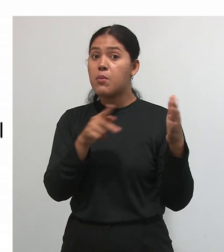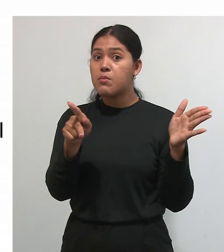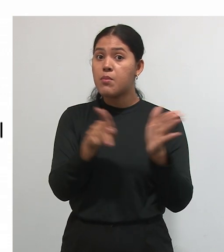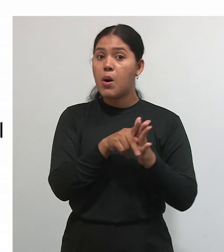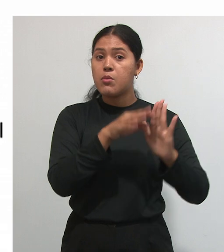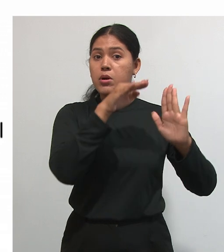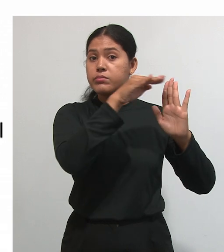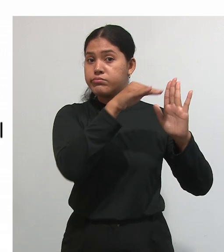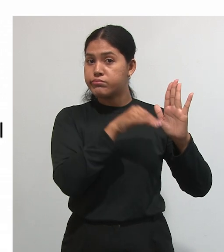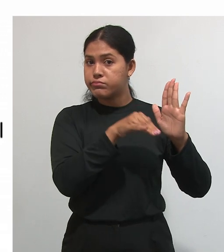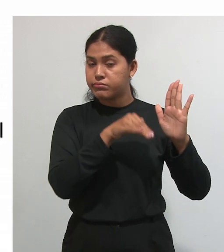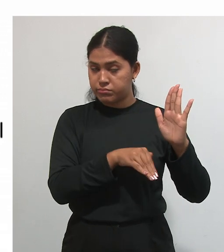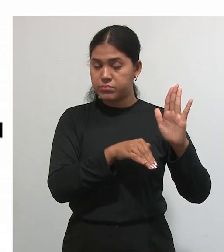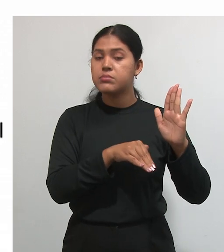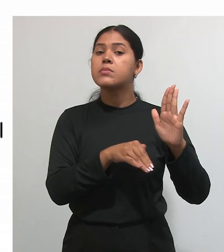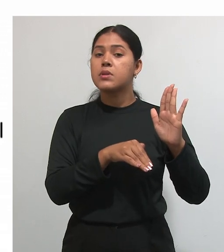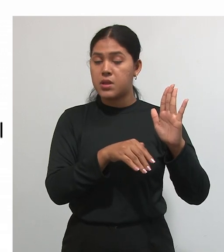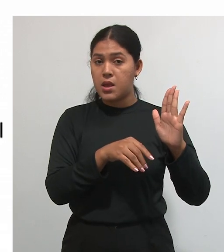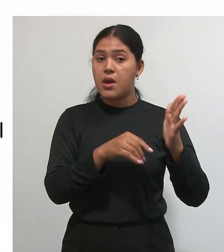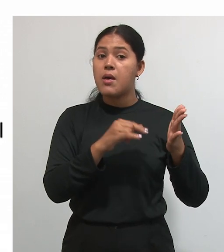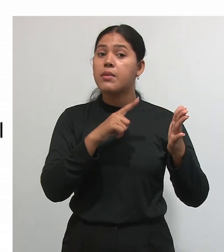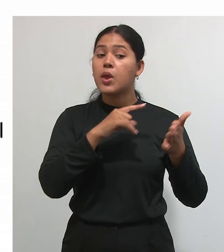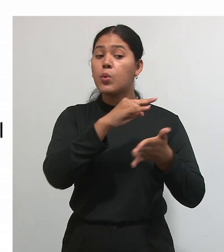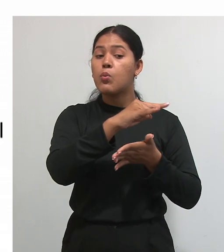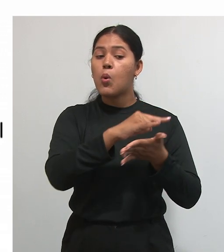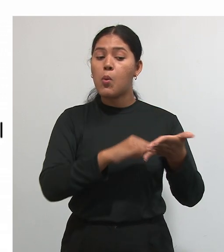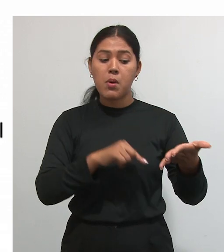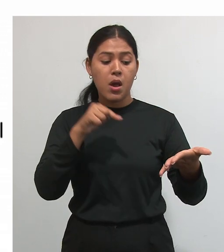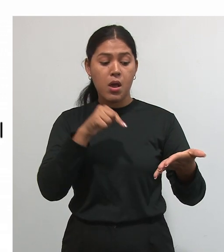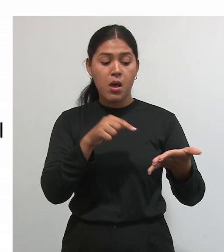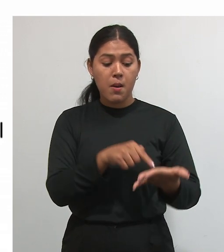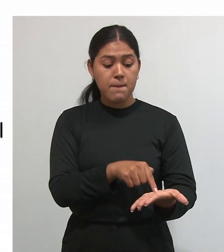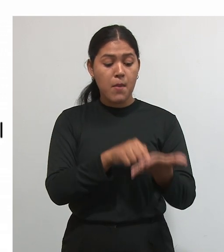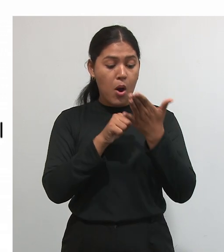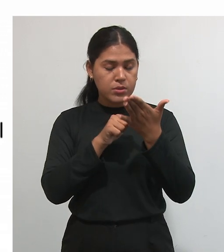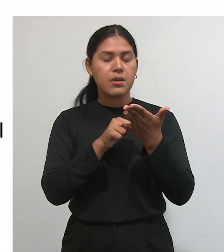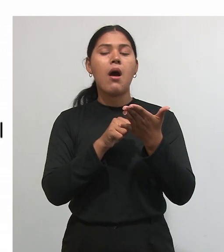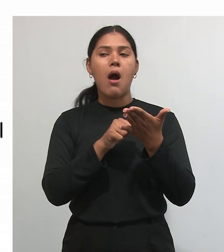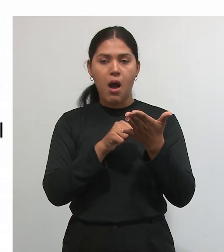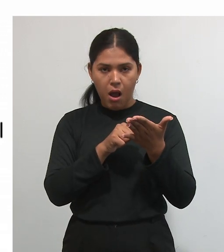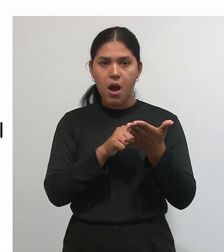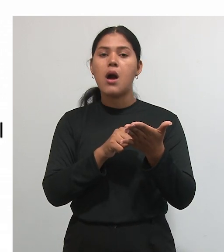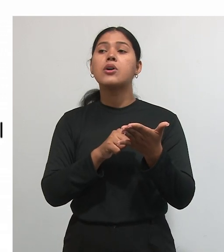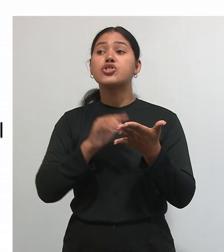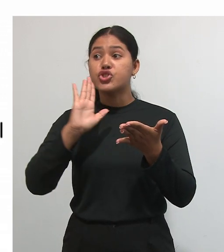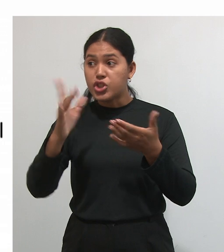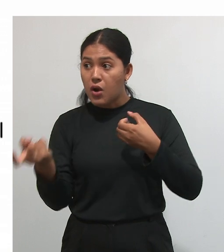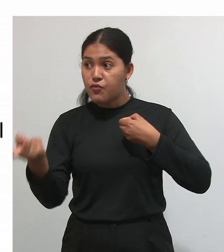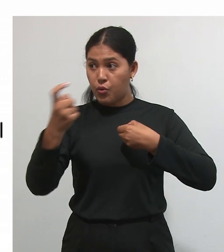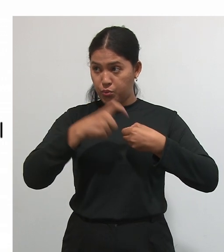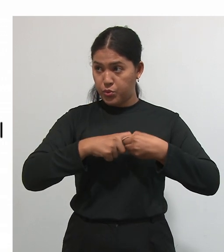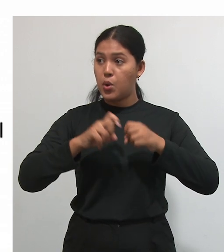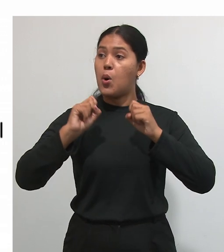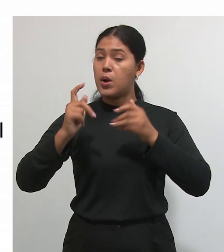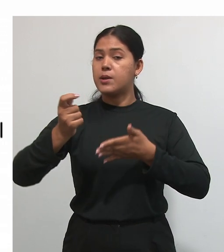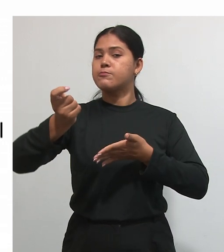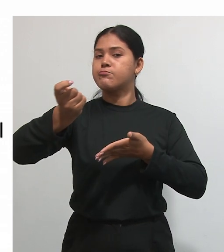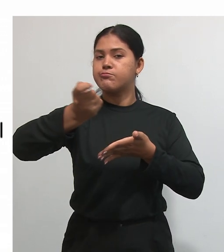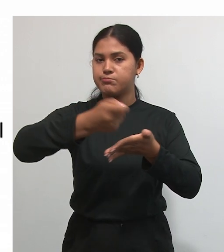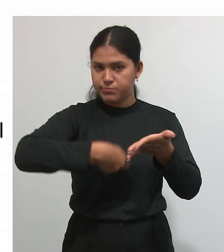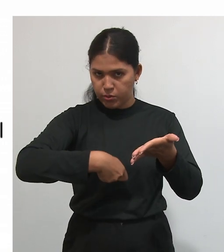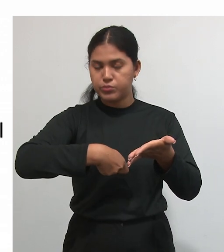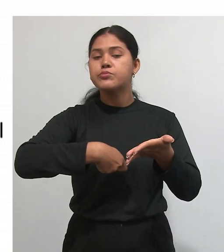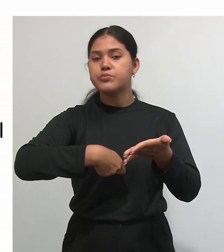uma certidão, né, de que tá tudo ok, tudo entregue, já foi devolvido o computador e agora sim, depois dessa baixa